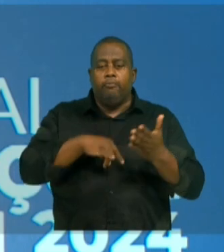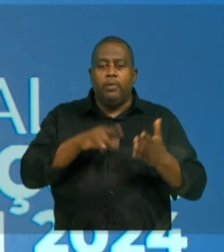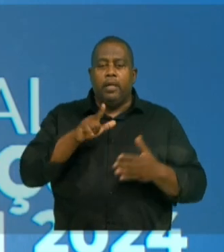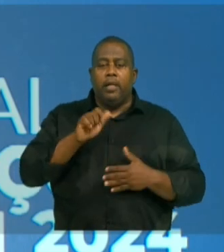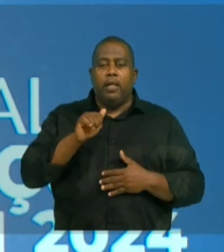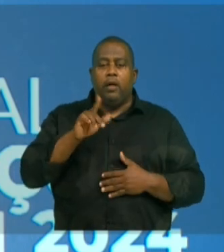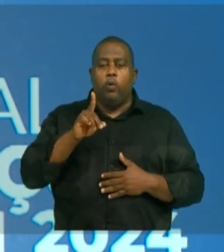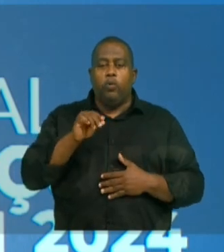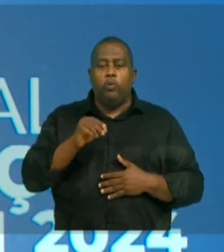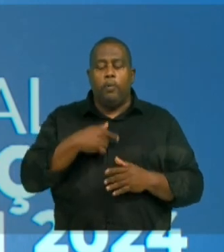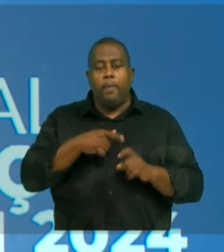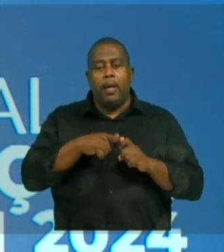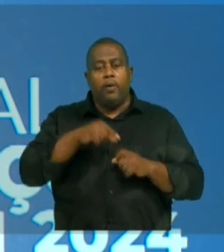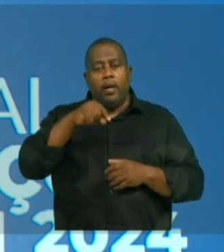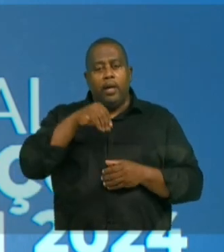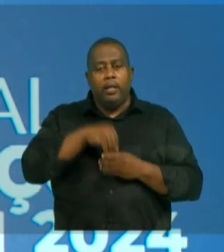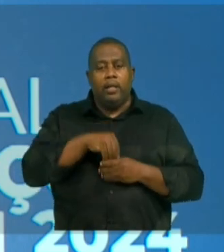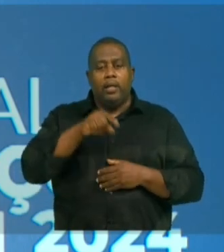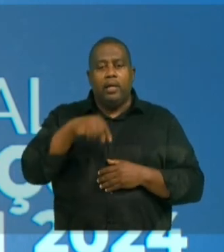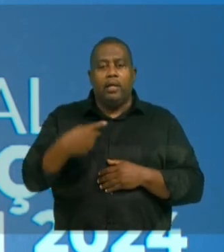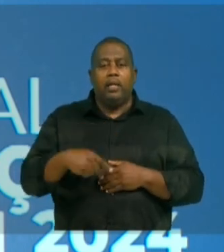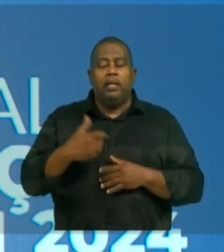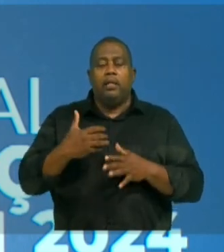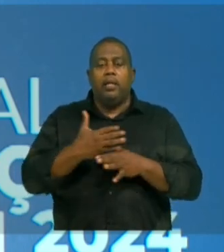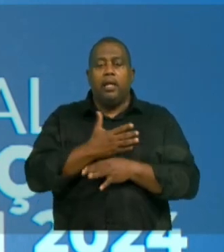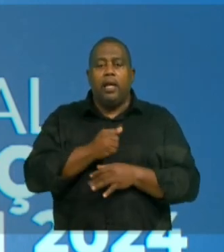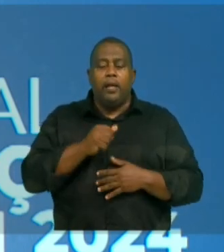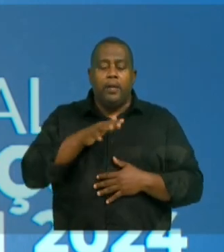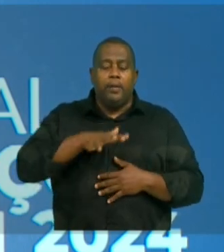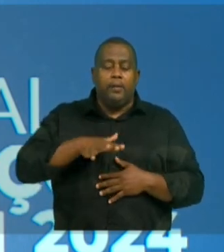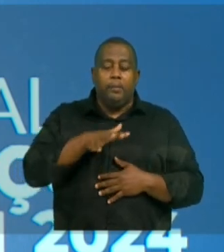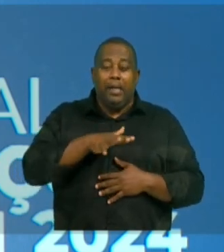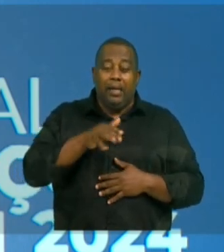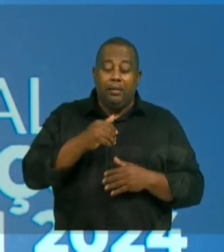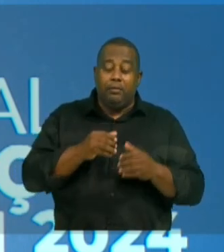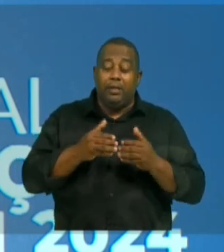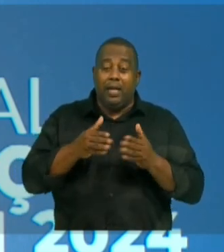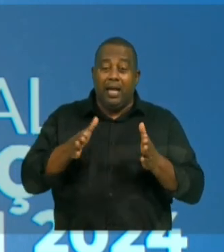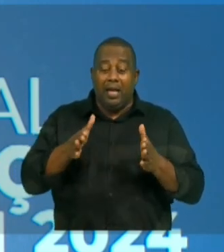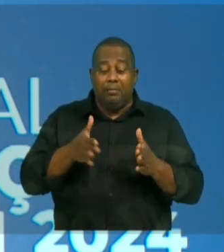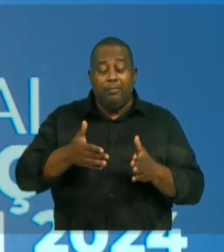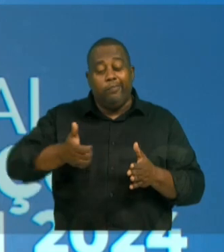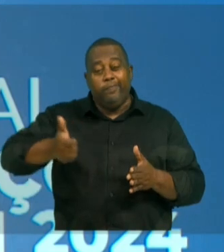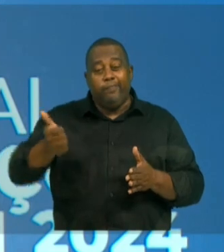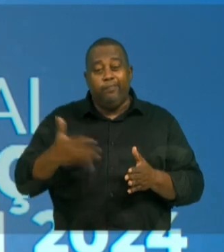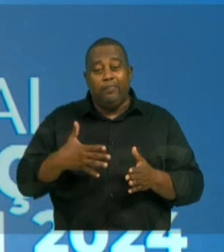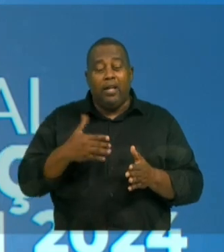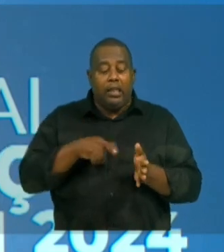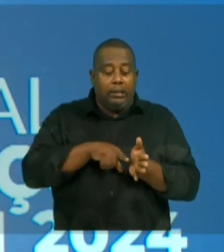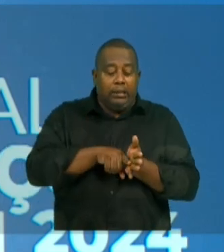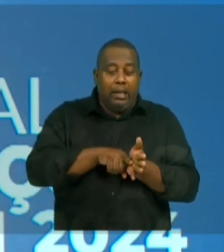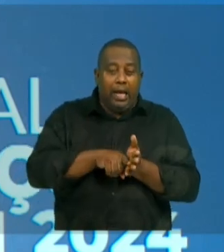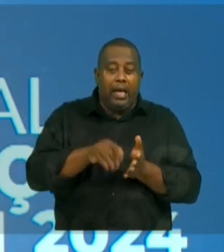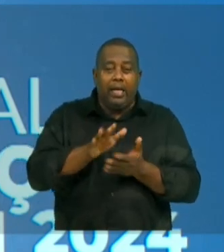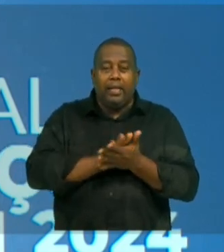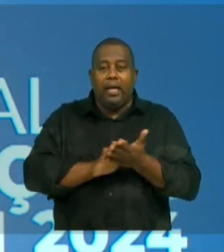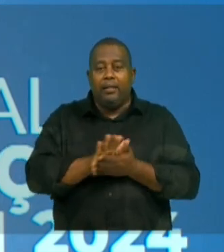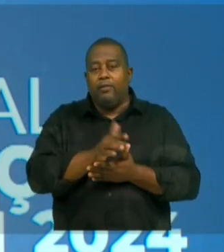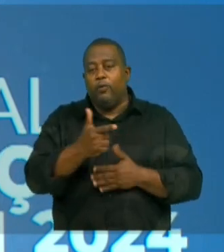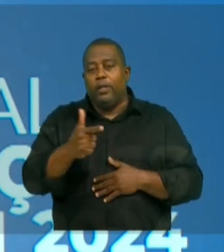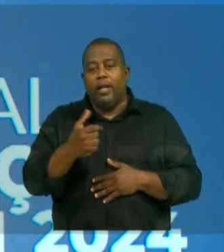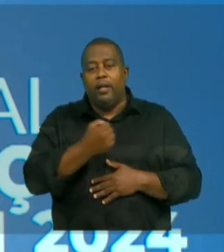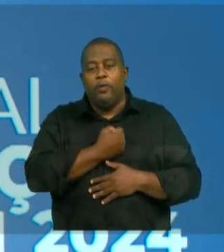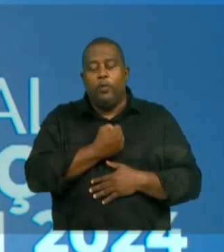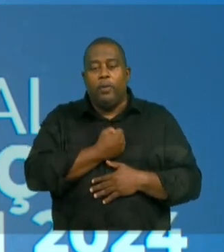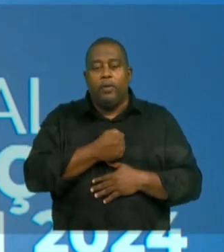n as a os espaços que eles abrem é tão insuficiente que não checa nemum nada nada nada não tem nem números